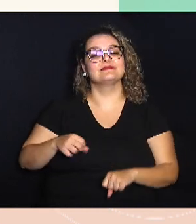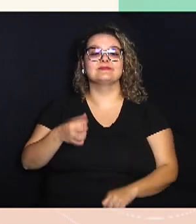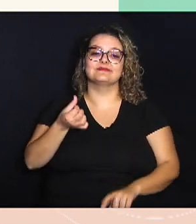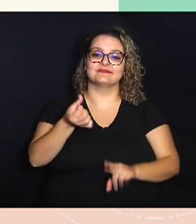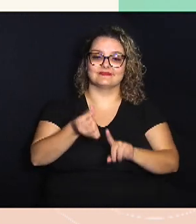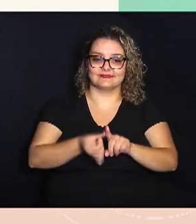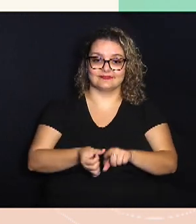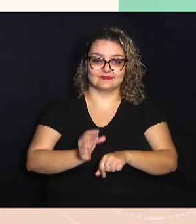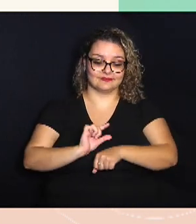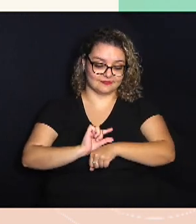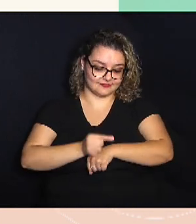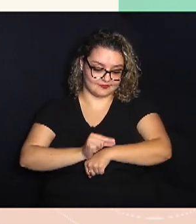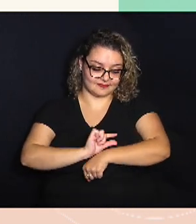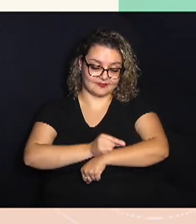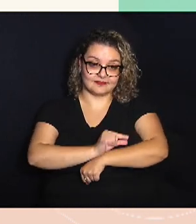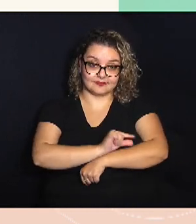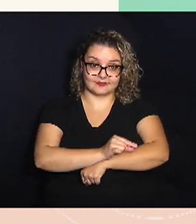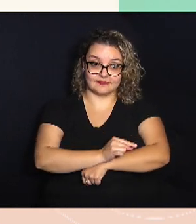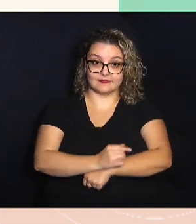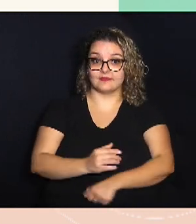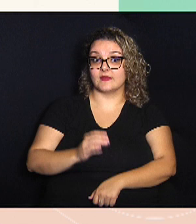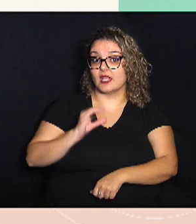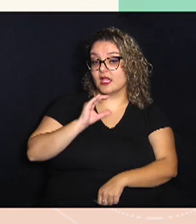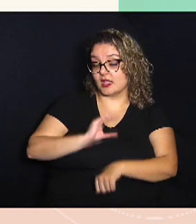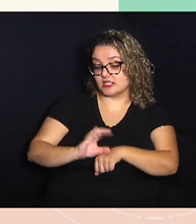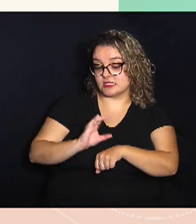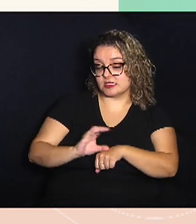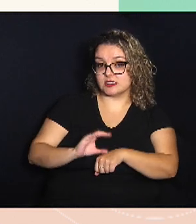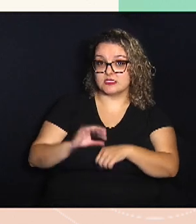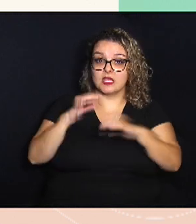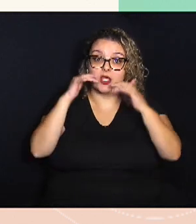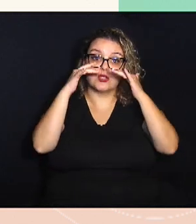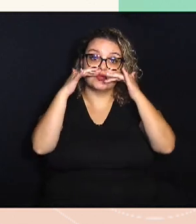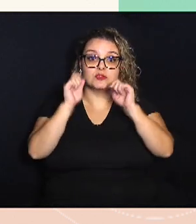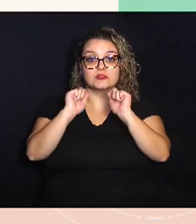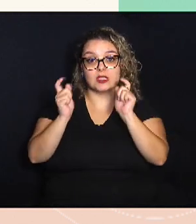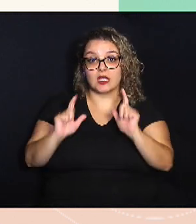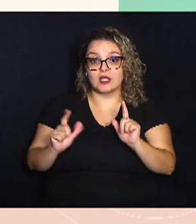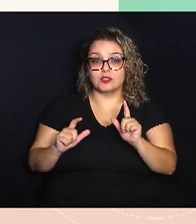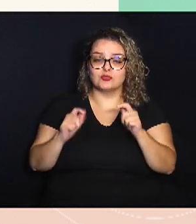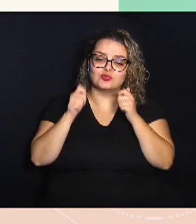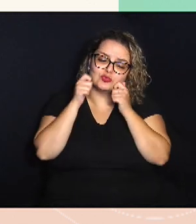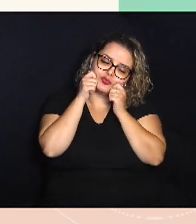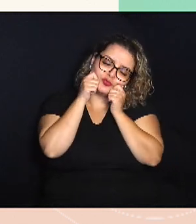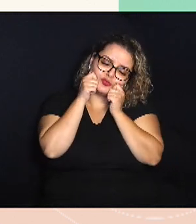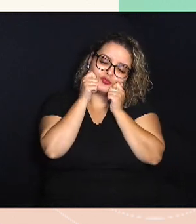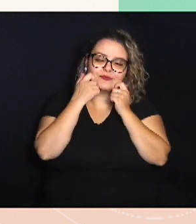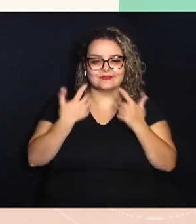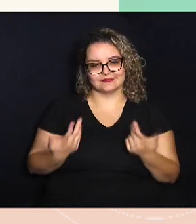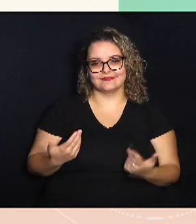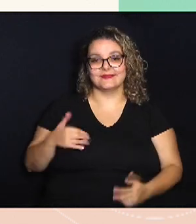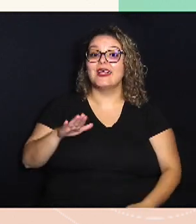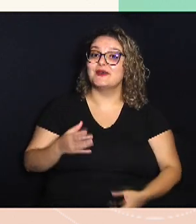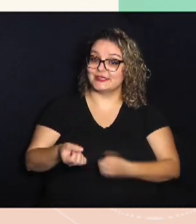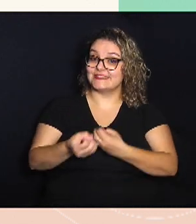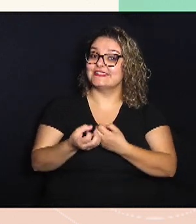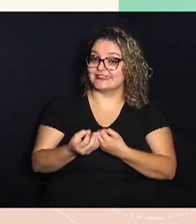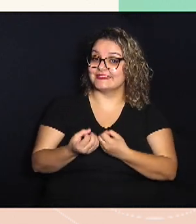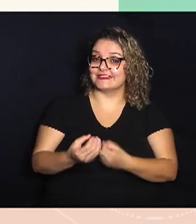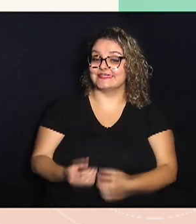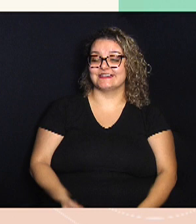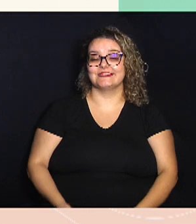de pelagem curta, na cor cinza e olhinhos azuis, toda fofinha. Para mais informações sobre